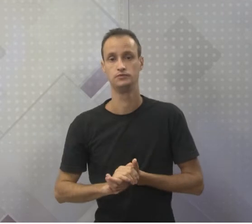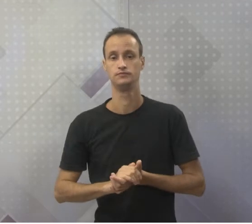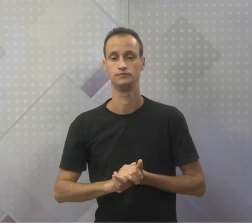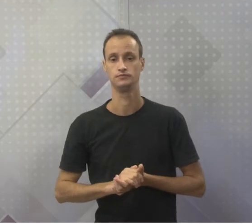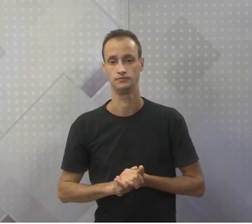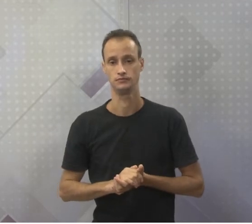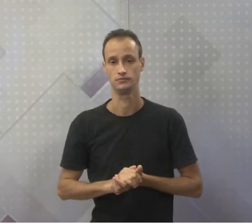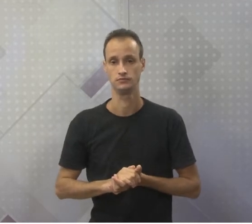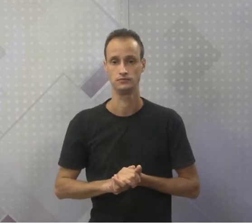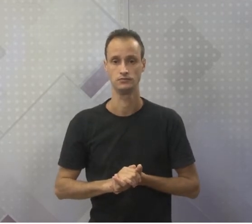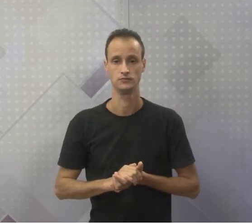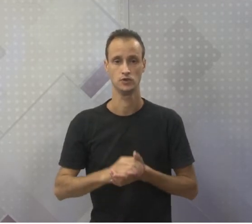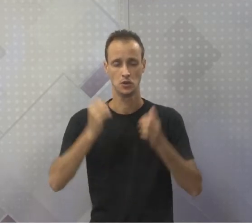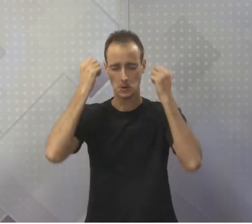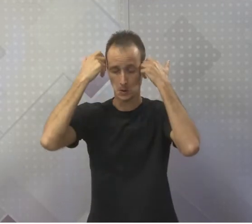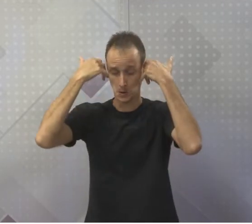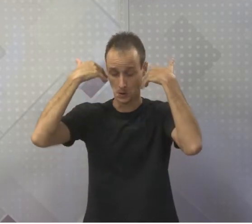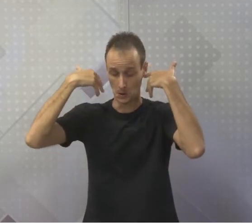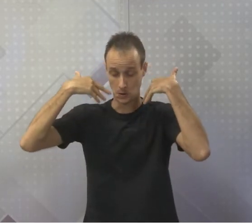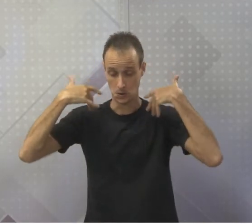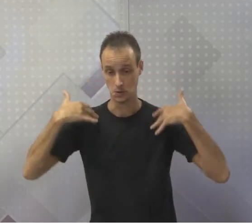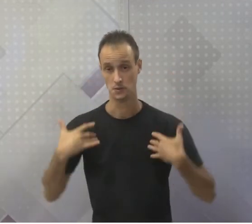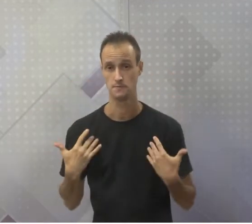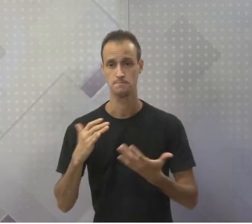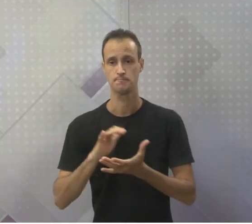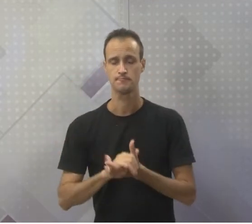frio, né, sudorese, suor,